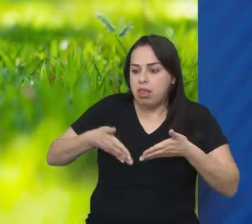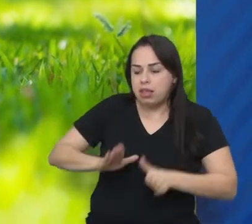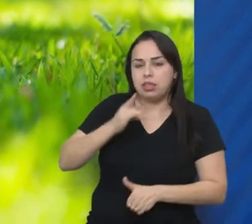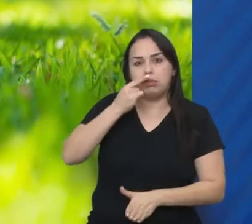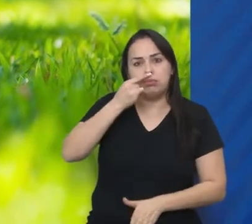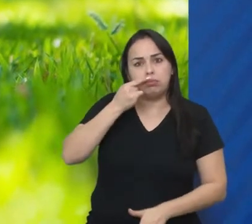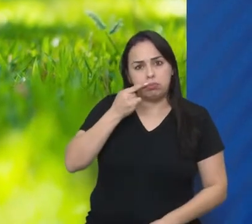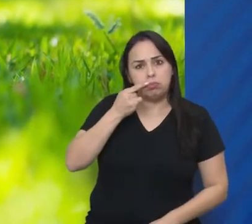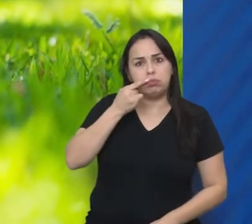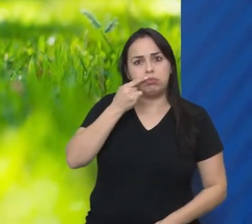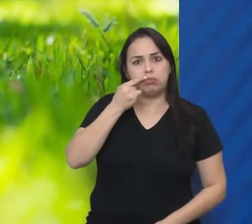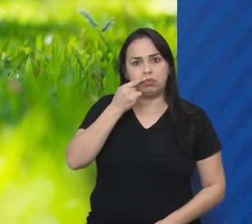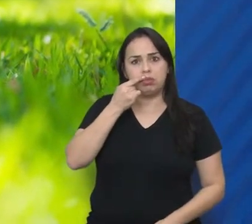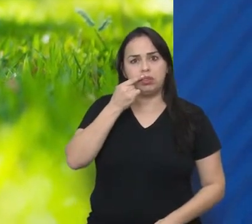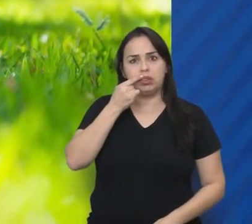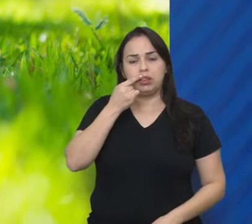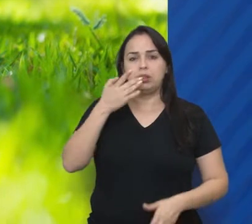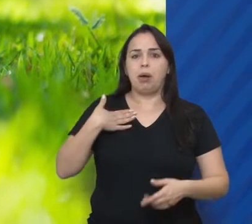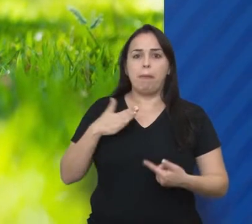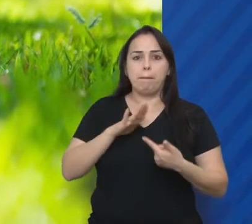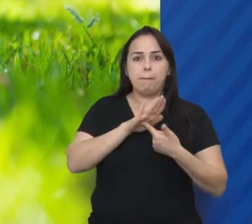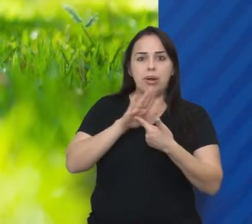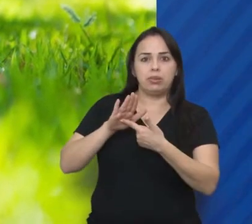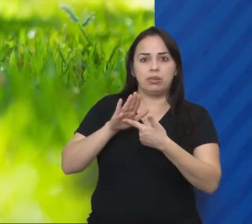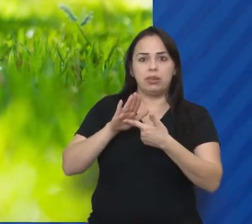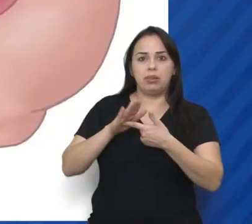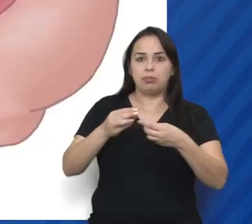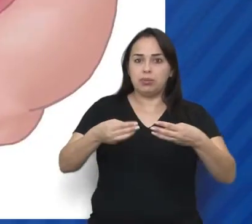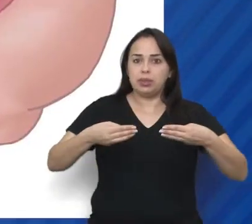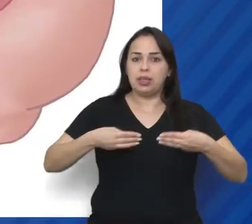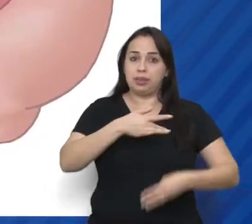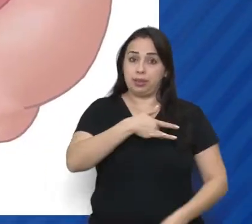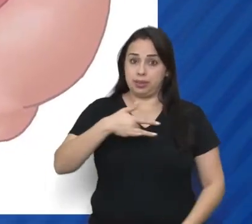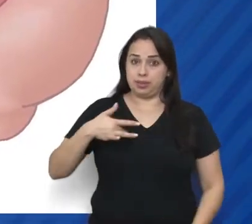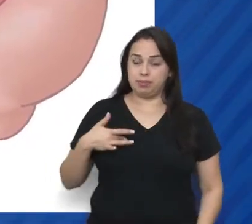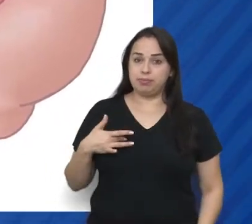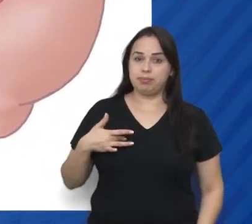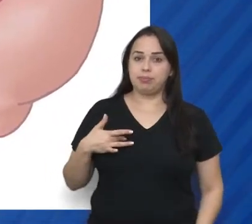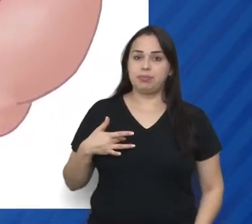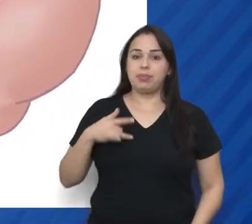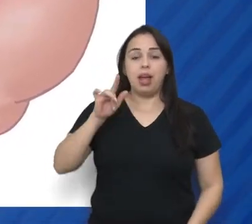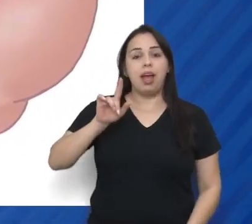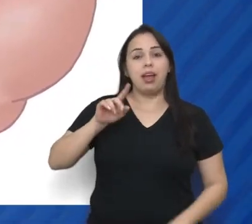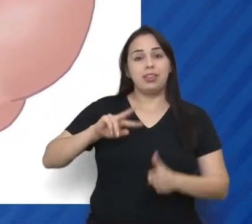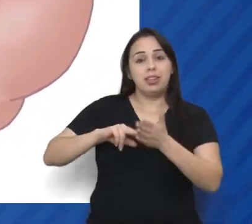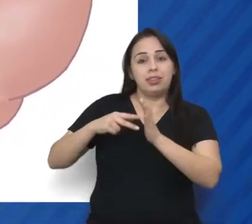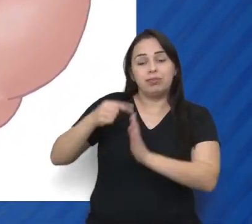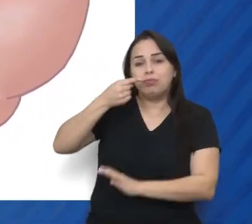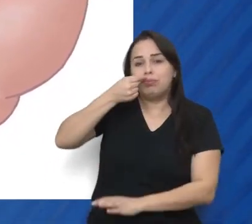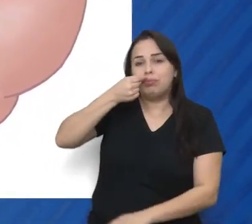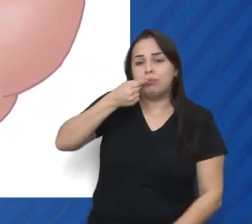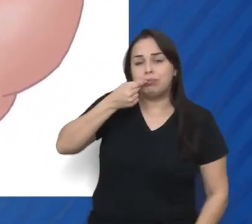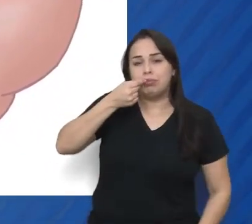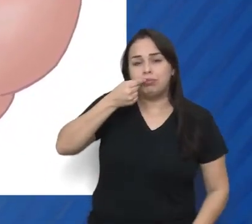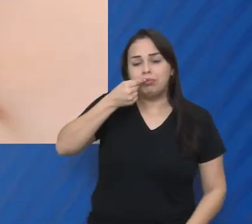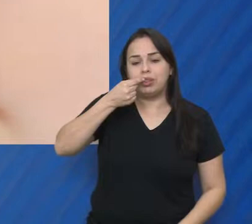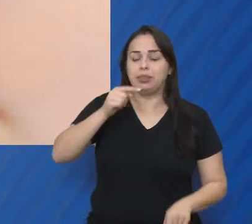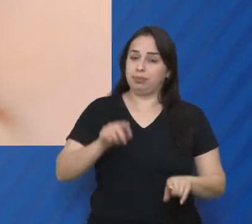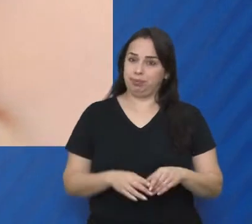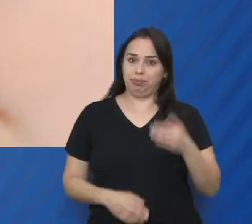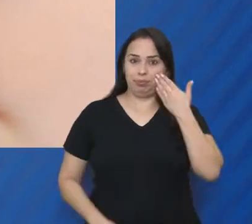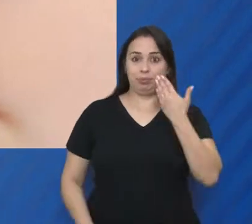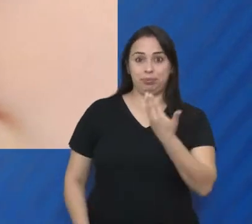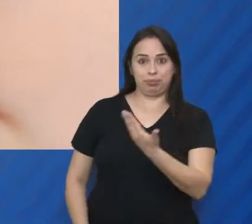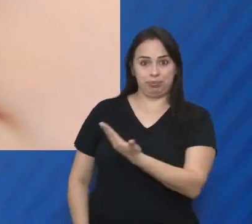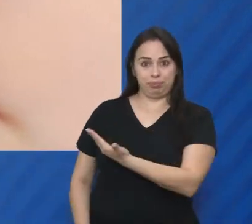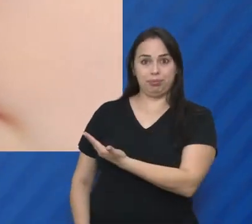lábio palatina no Brasil, aponta o Ministério da Saúde. Trata-se de uma abertura no lábio ou no céu da boca. Essa é